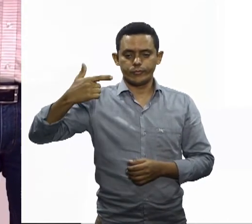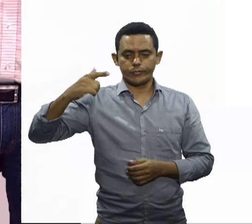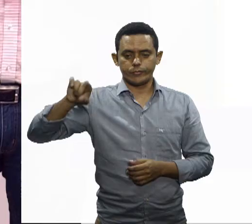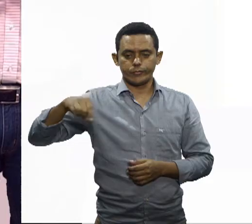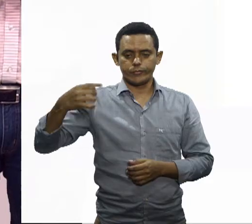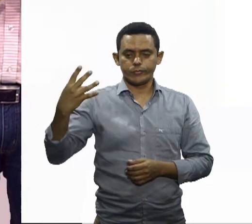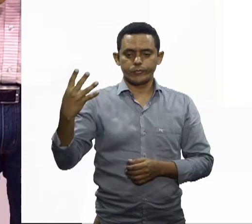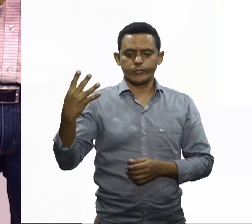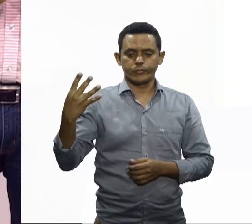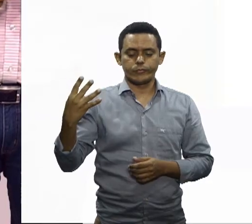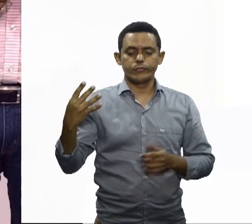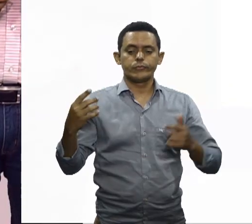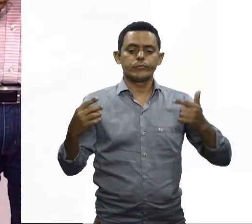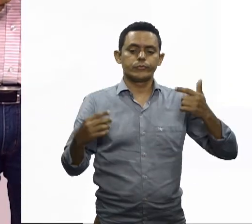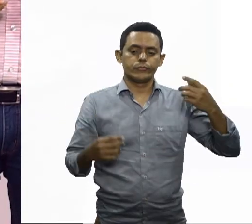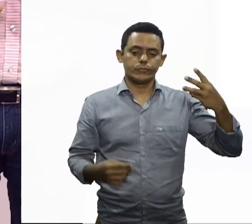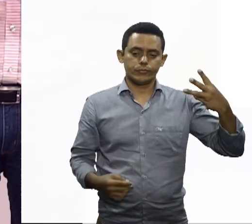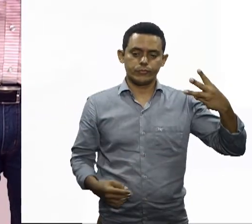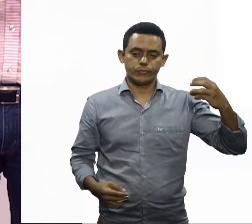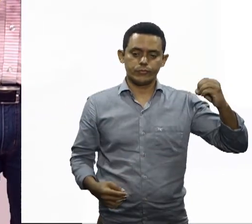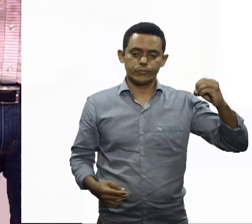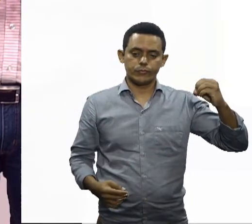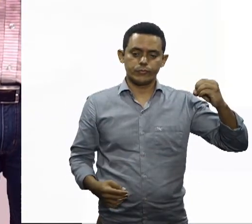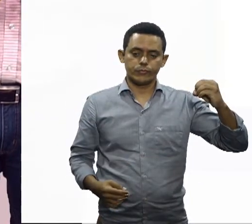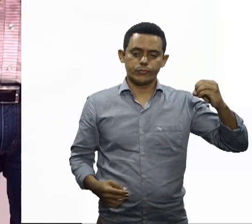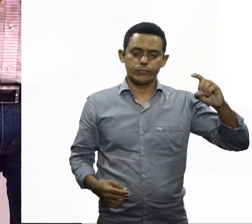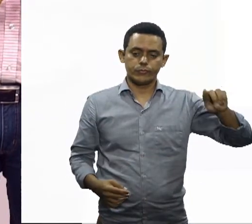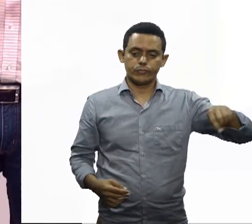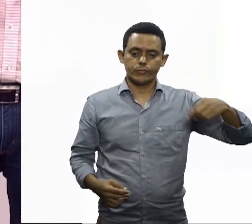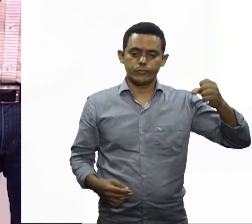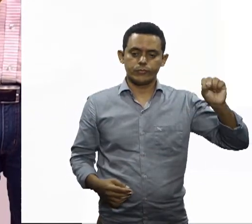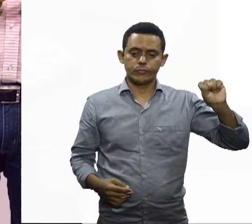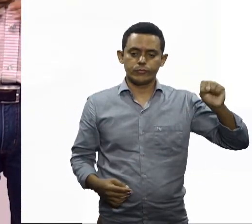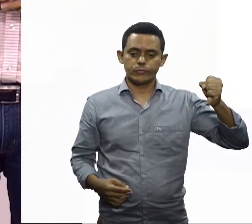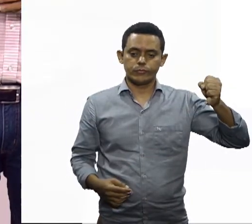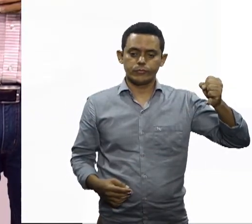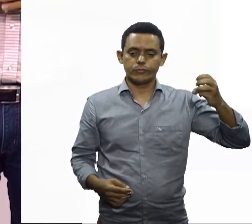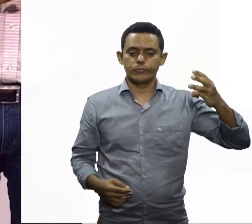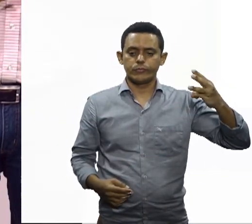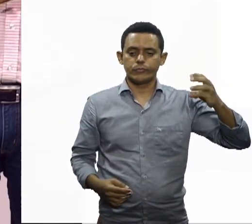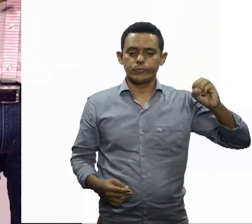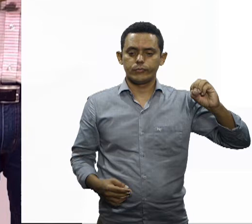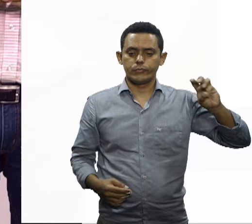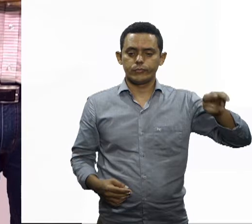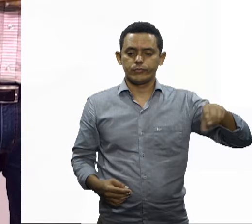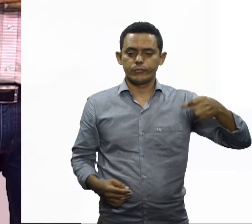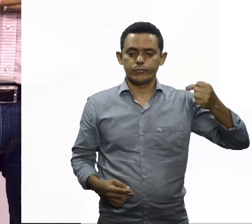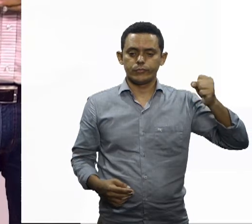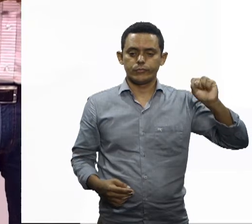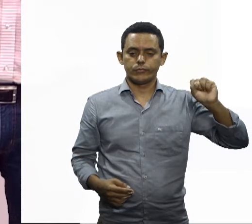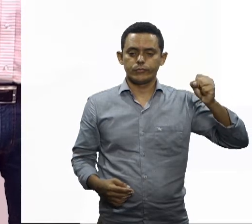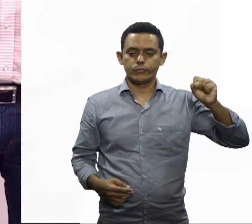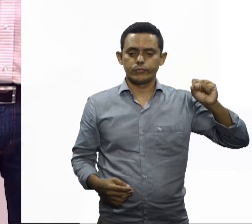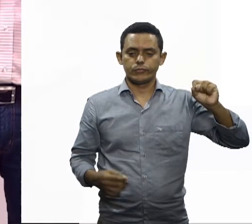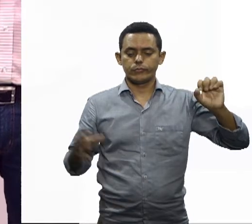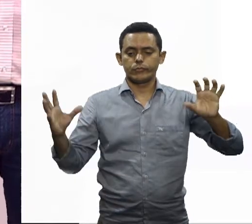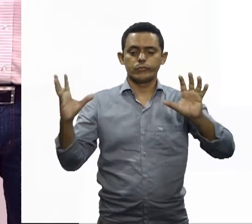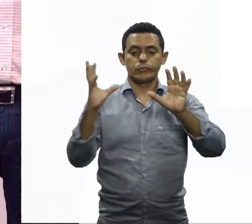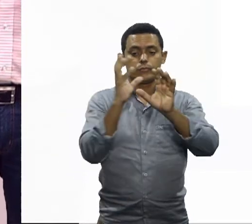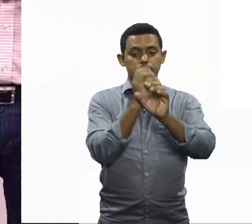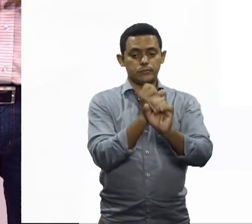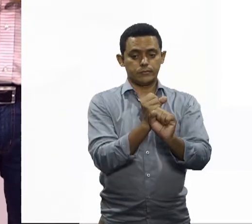30,8. Vamos somar. Então, ali nós temos o seguinte, ó. Então, vamos lá. O perímetro vai ser igual a 92,4 metros,